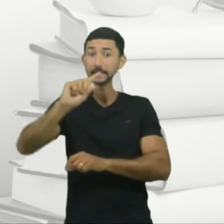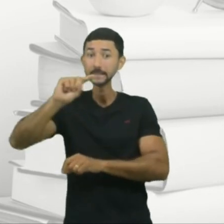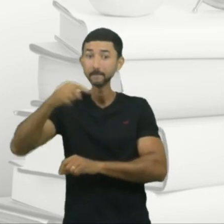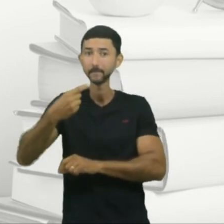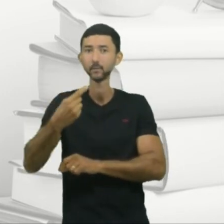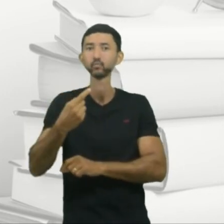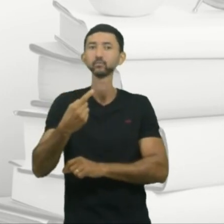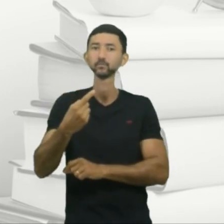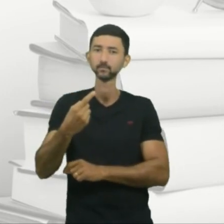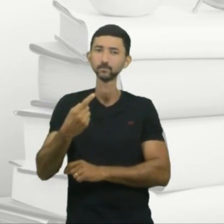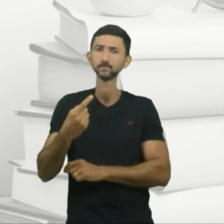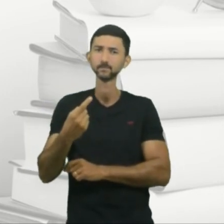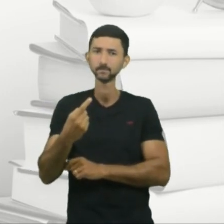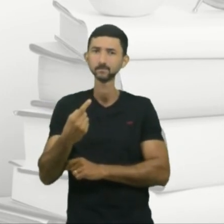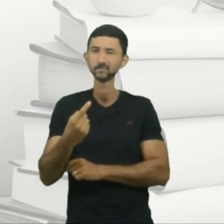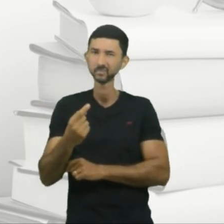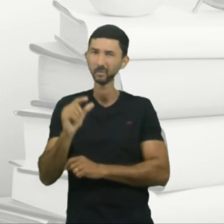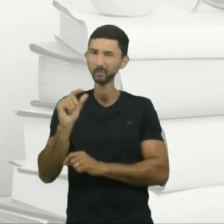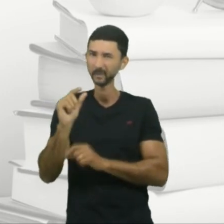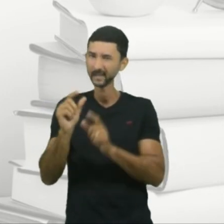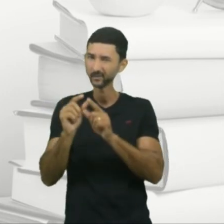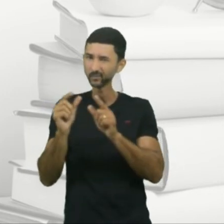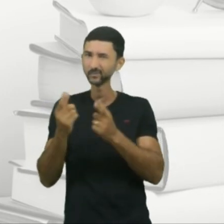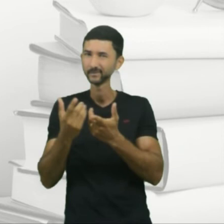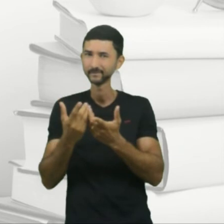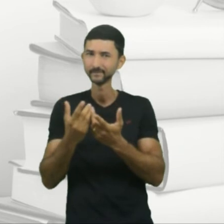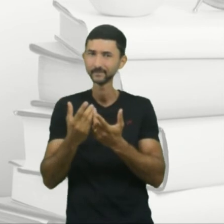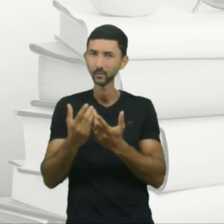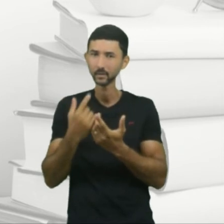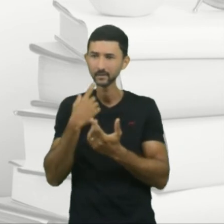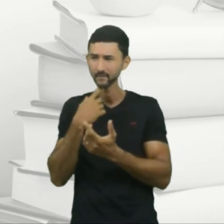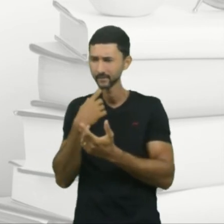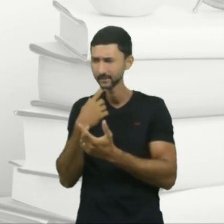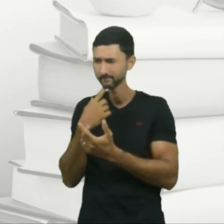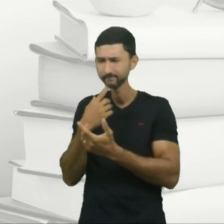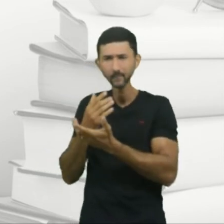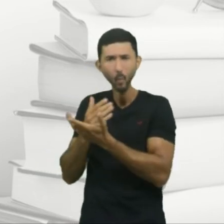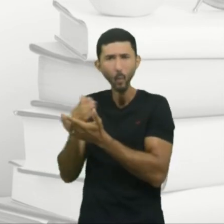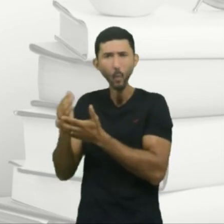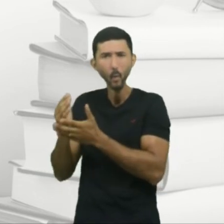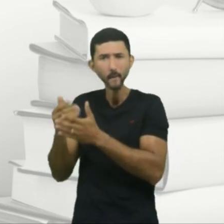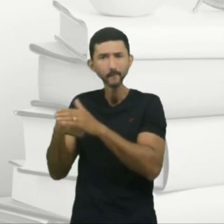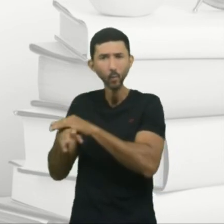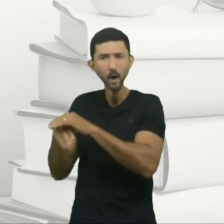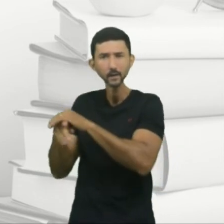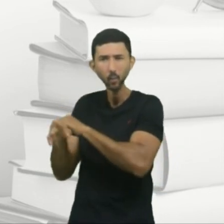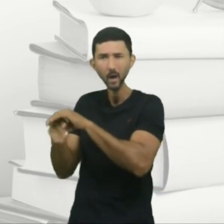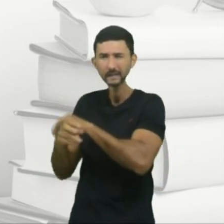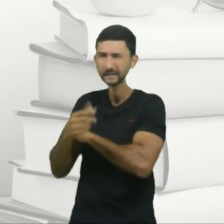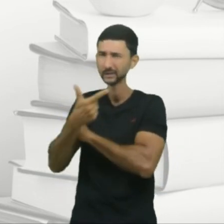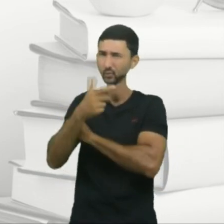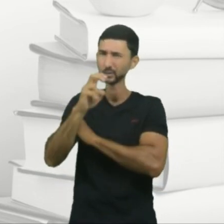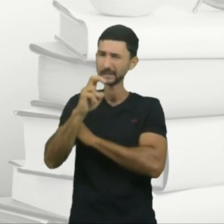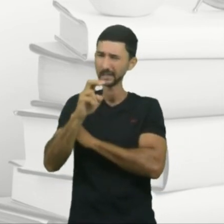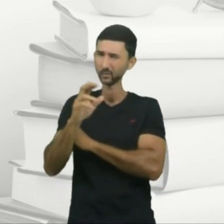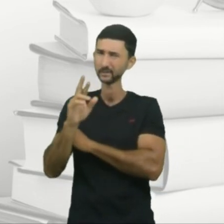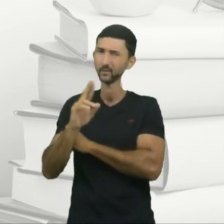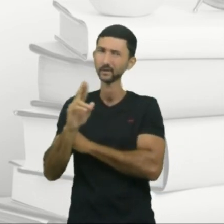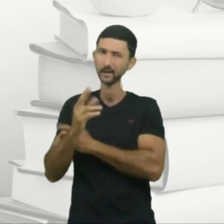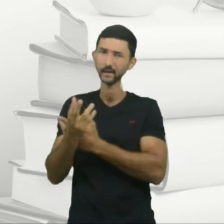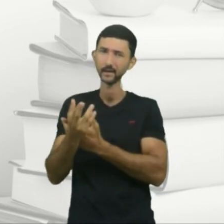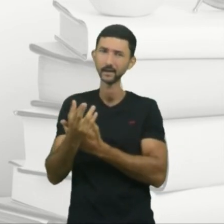R$15.000. Parece pequeno, né, pessoal? Quando você começa a guardar um valor, poxa,